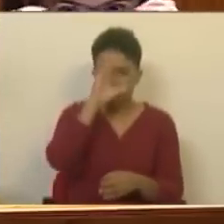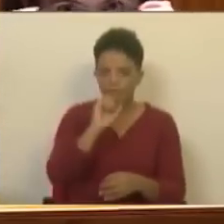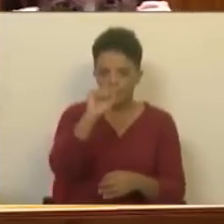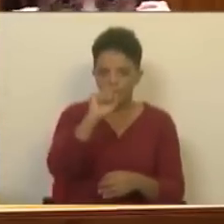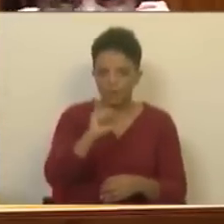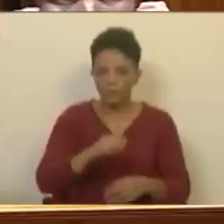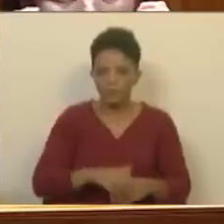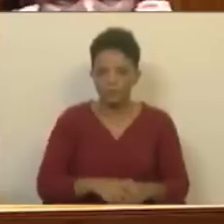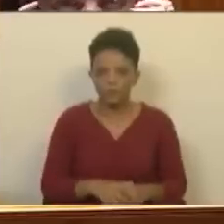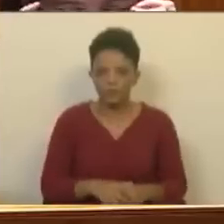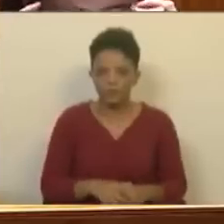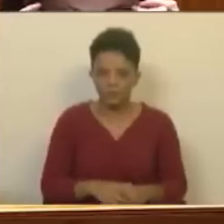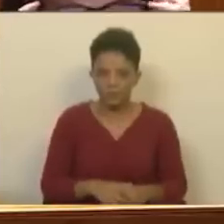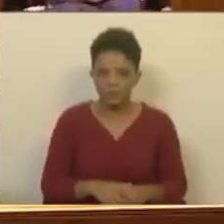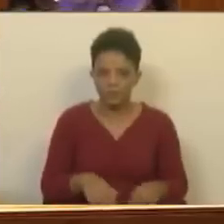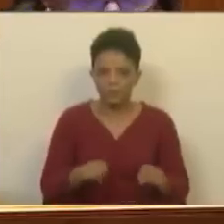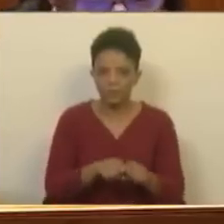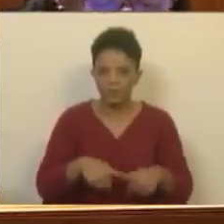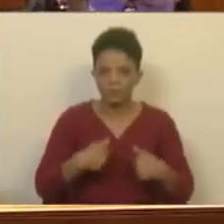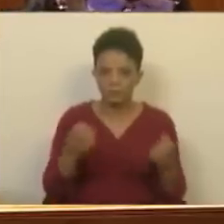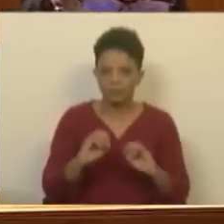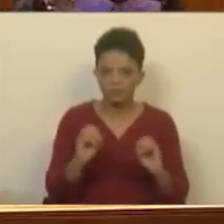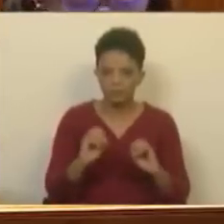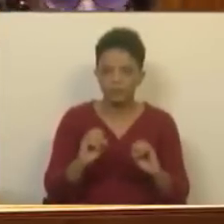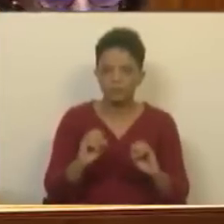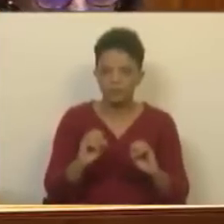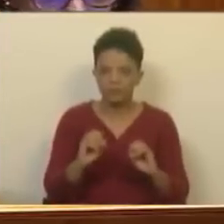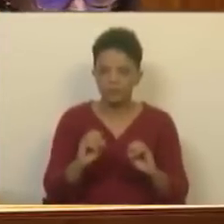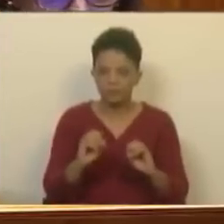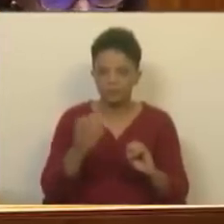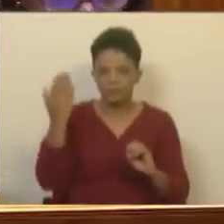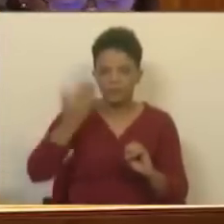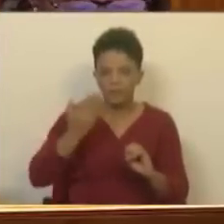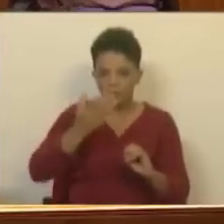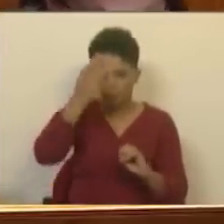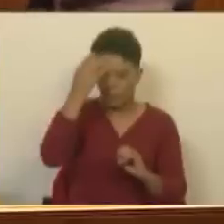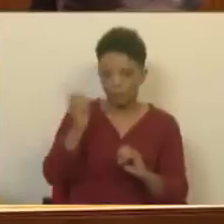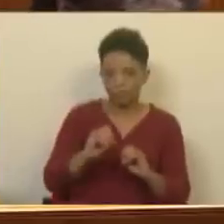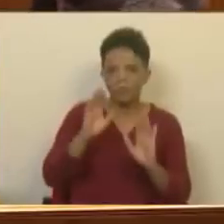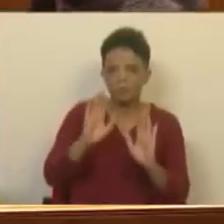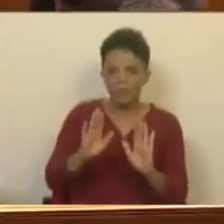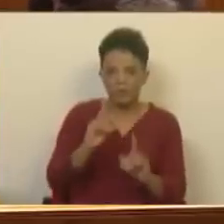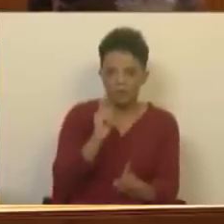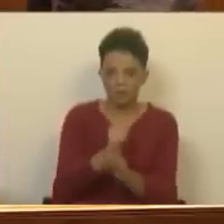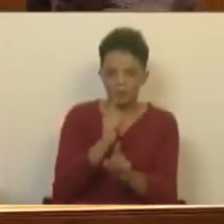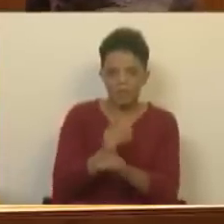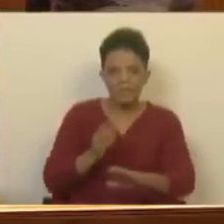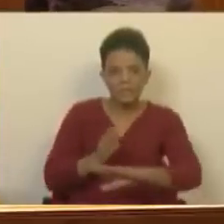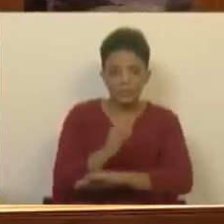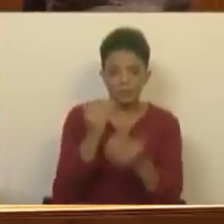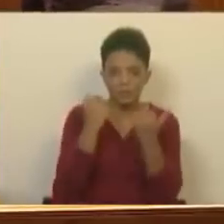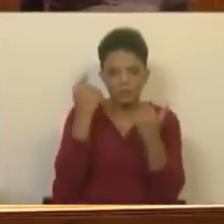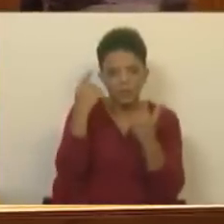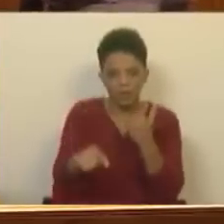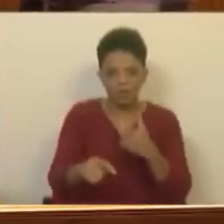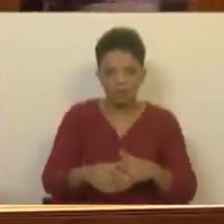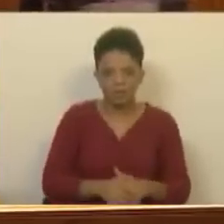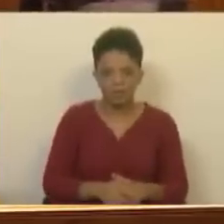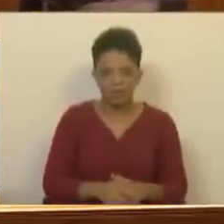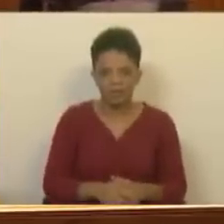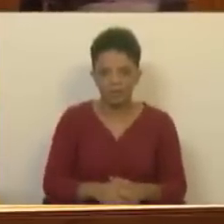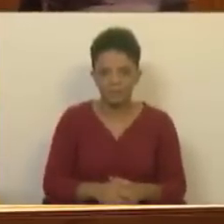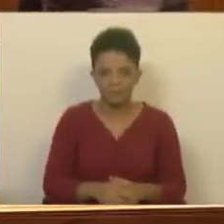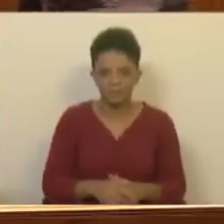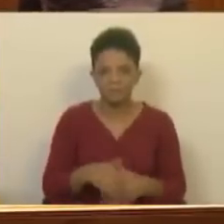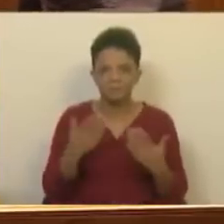não tem sequer direitinha iniciativa e portanto não deve ter direito a opinião mas apesar de tudo tem acesso à informação e do